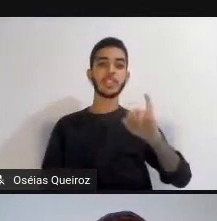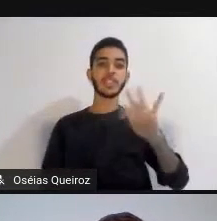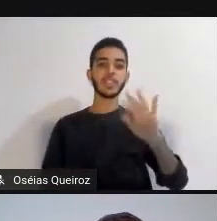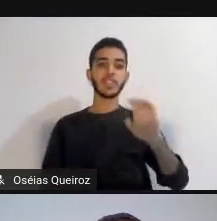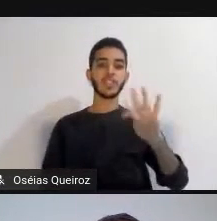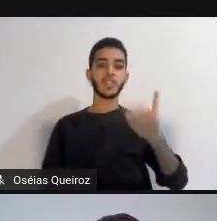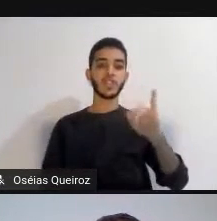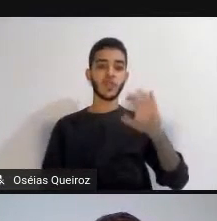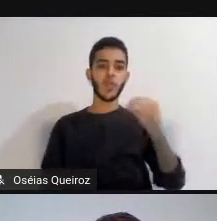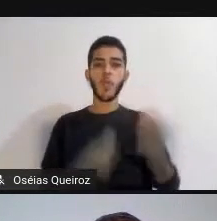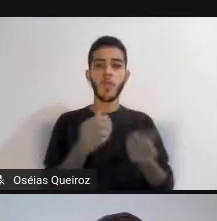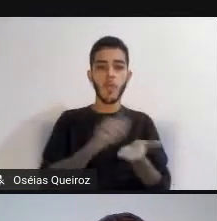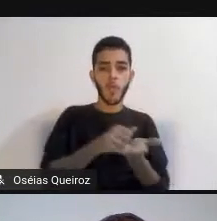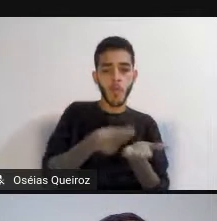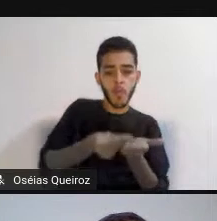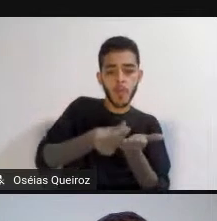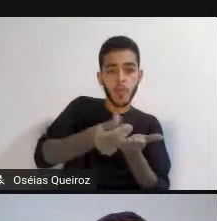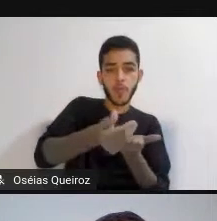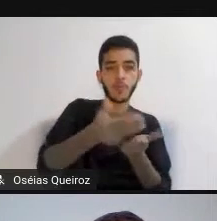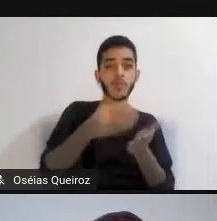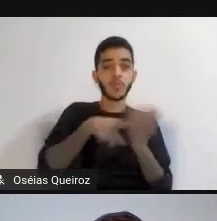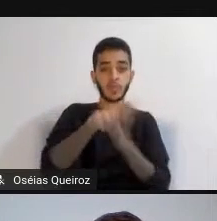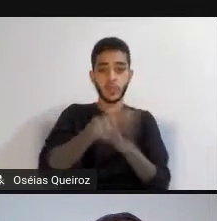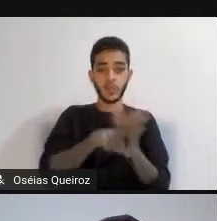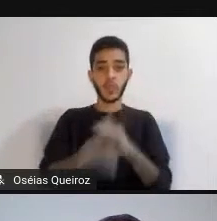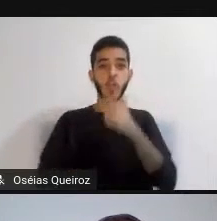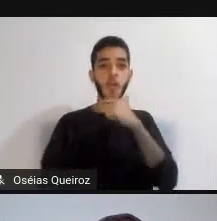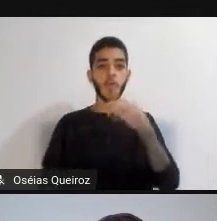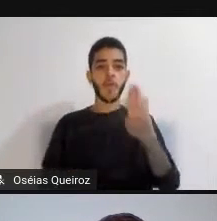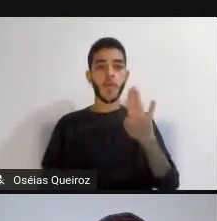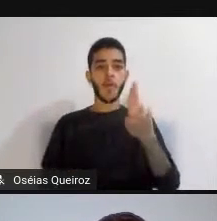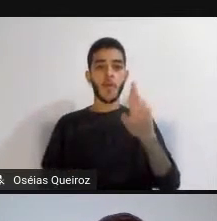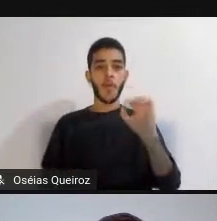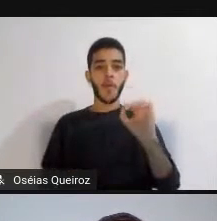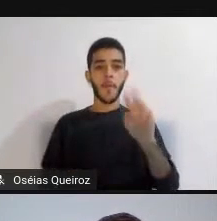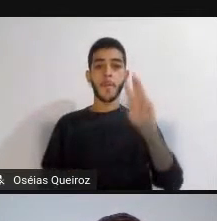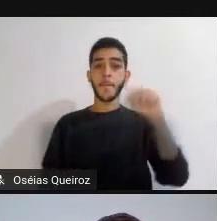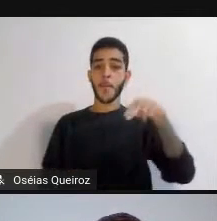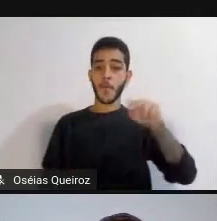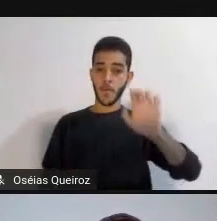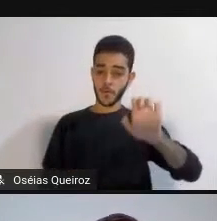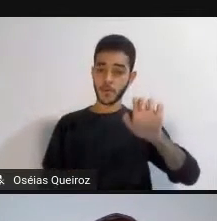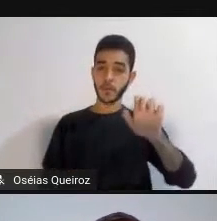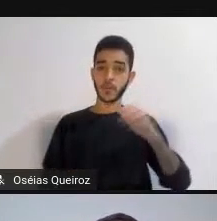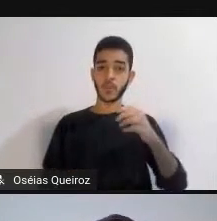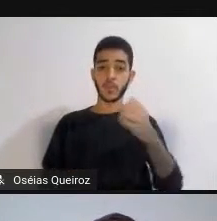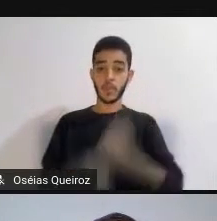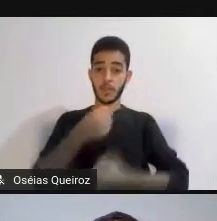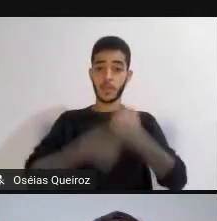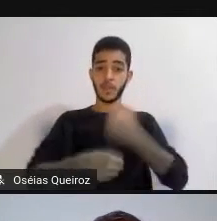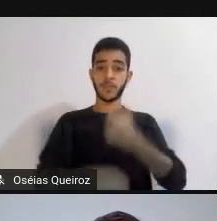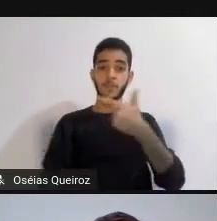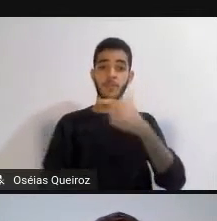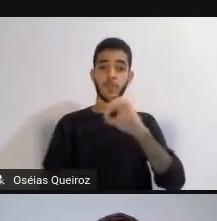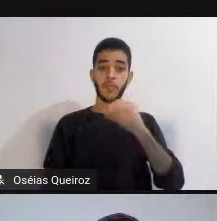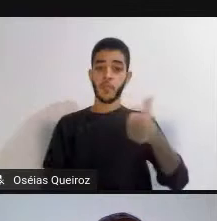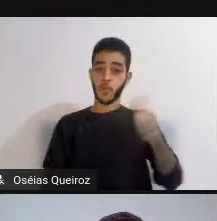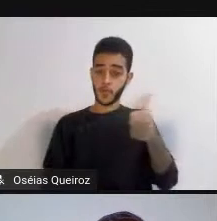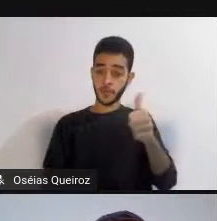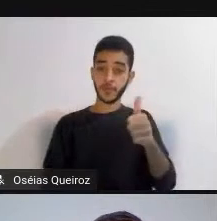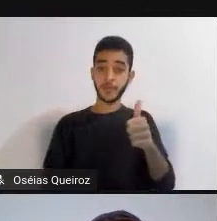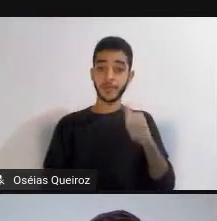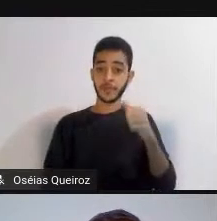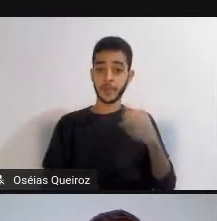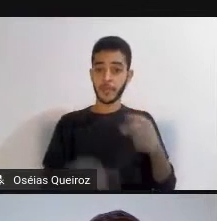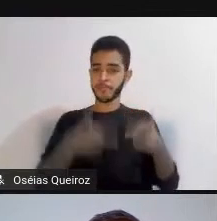lavagem. Então, teve um estudo conduzido por Brown e colaboradores em 2011, onde ele identificou que em uma única lavagem, em